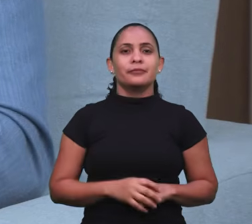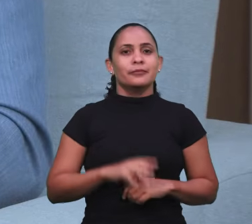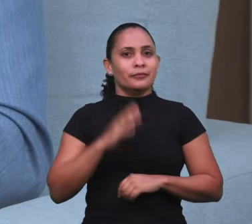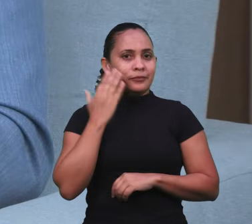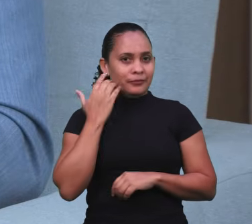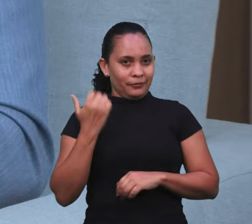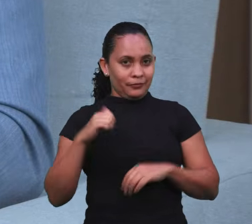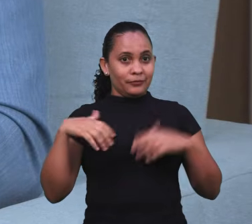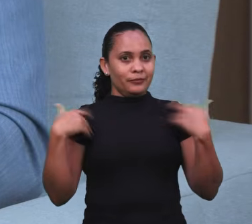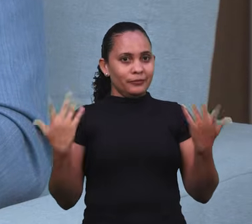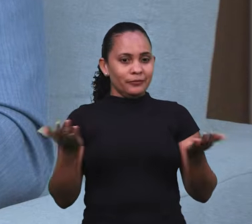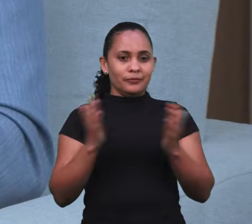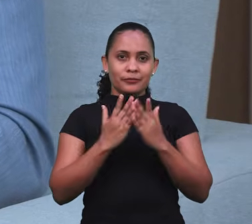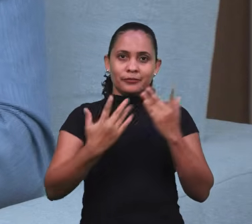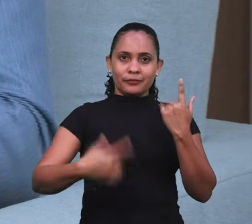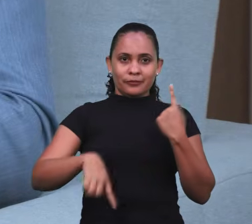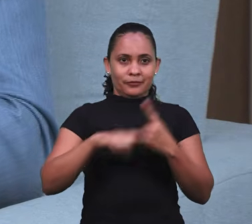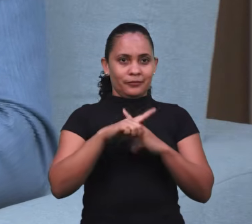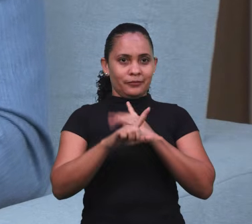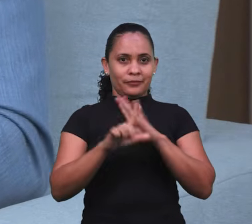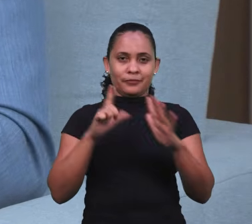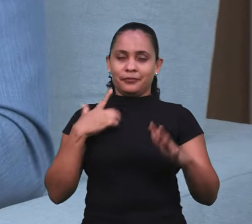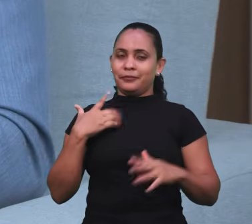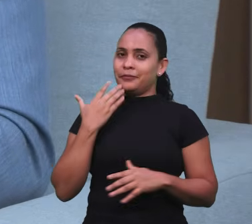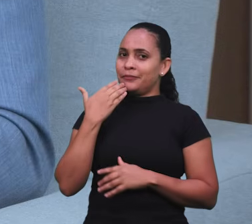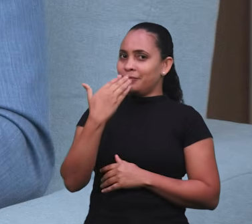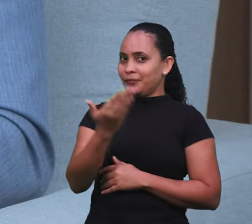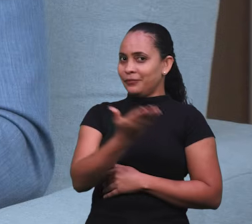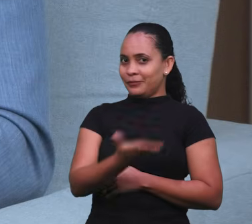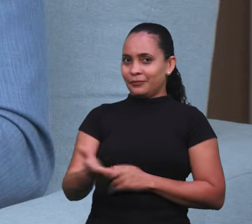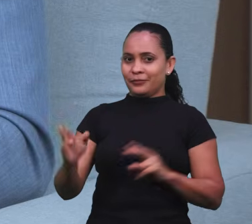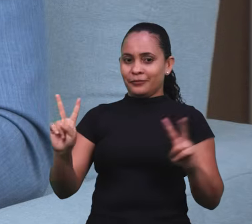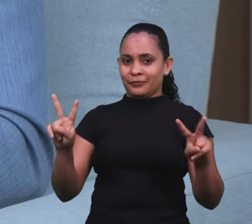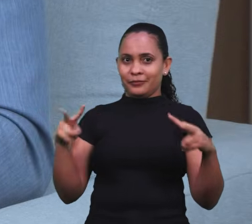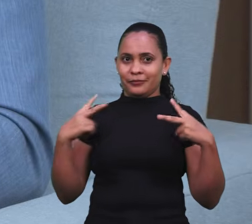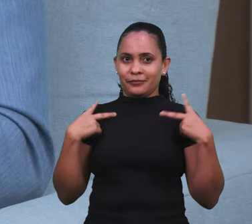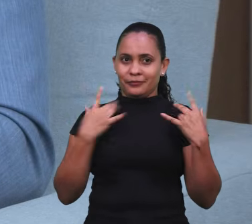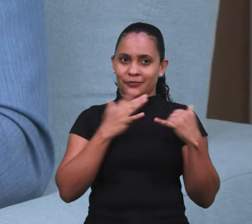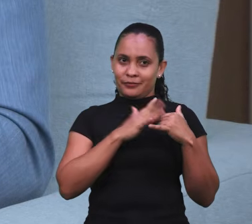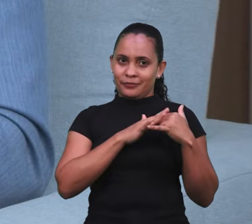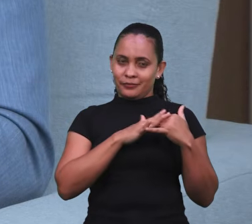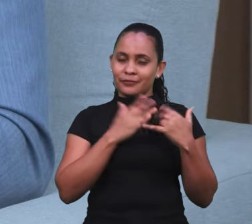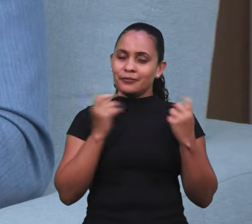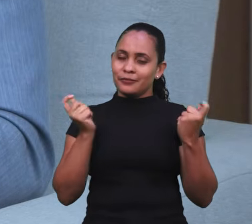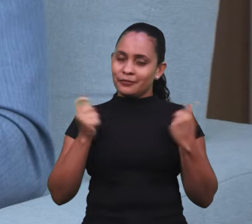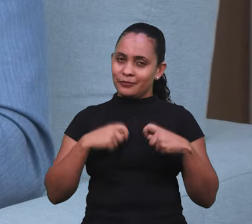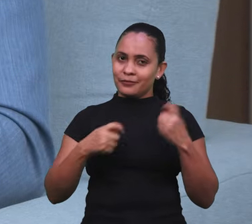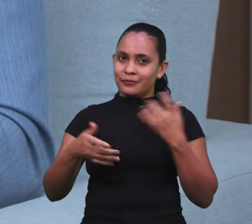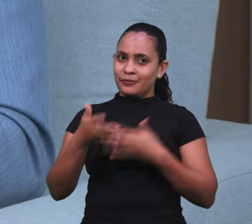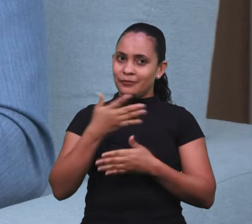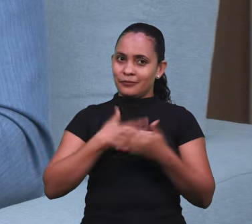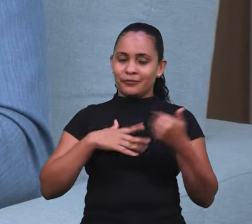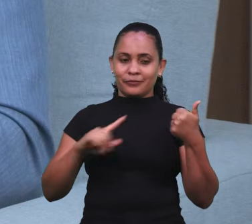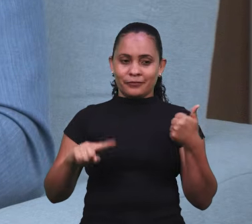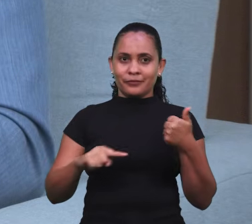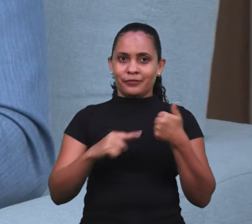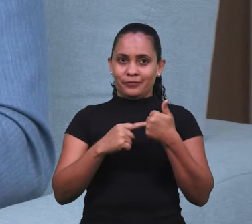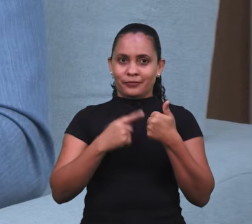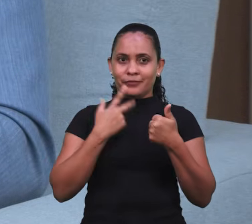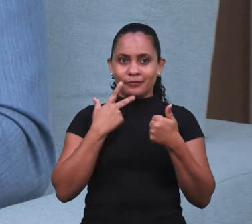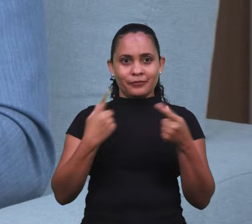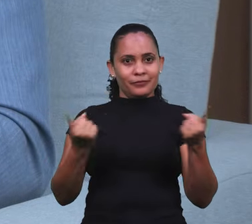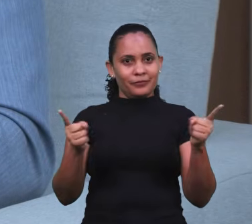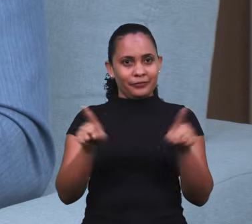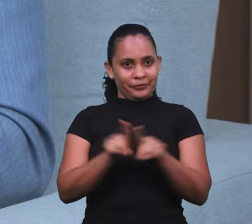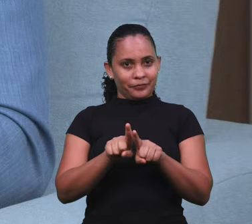você vai saber qual igreja é essa. Antes eu quero pedir para que aqueles que nos assistem pelo YouTube possam participar, curtindo, comentando